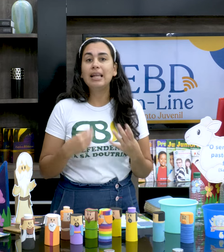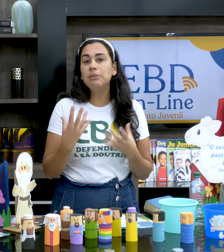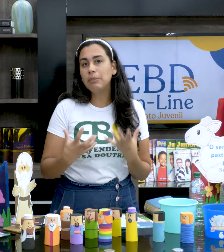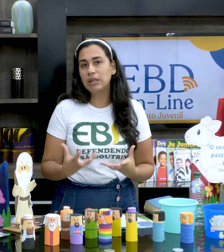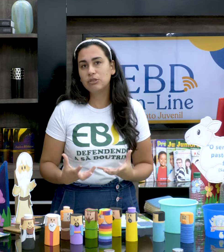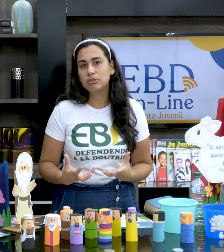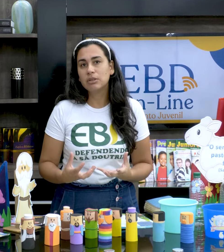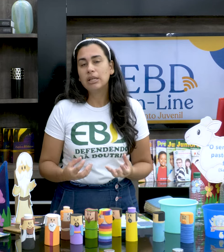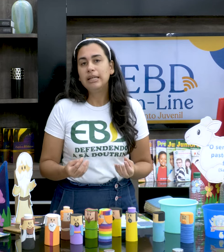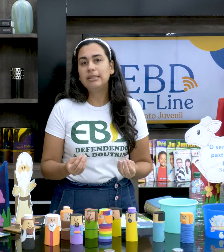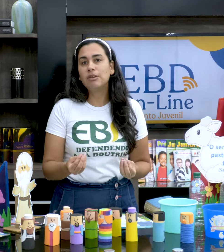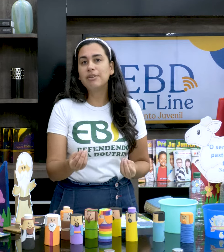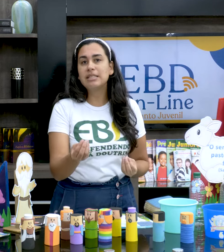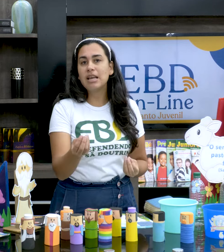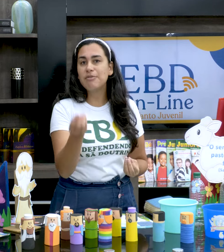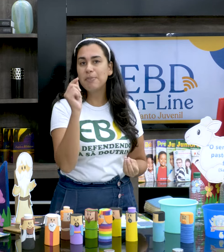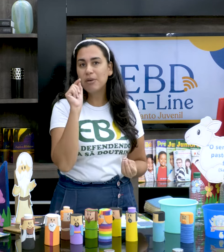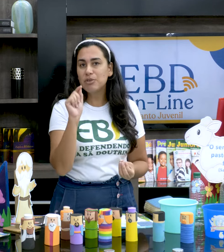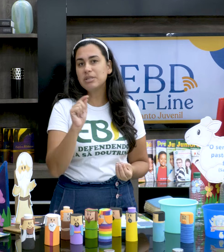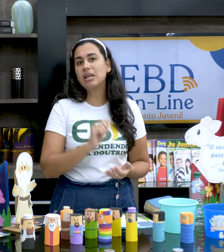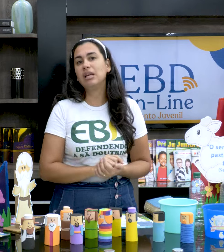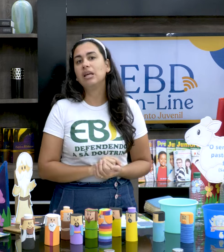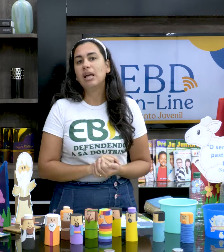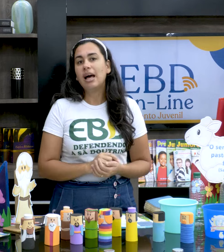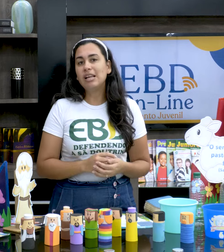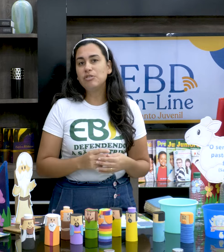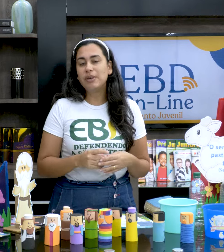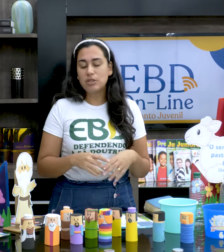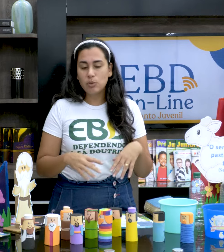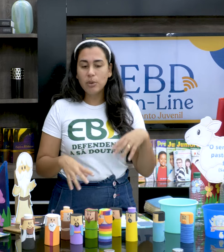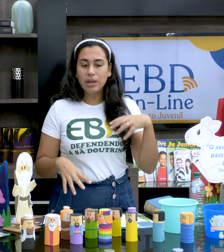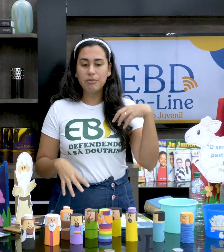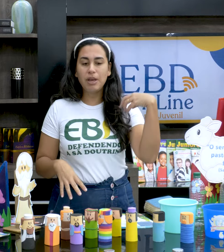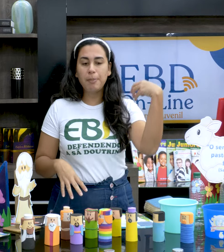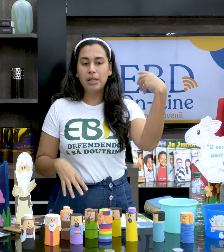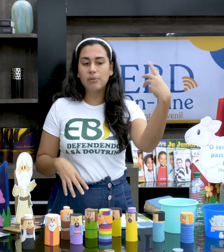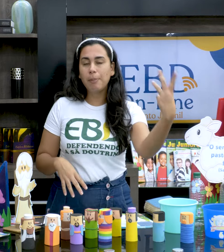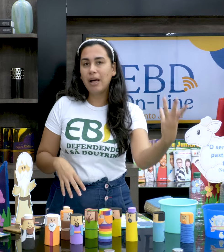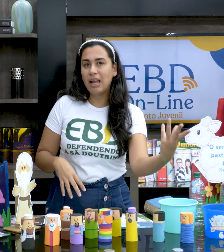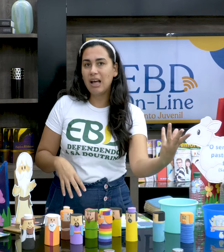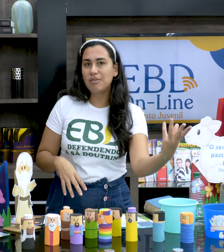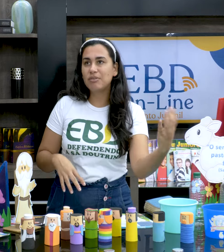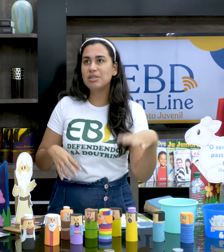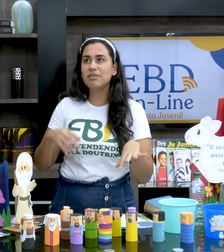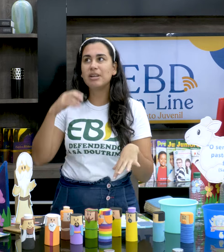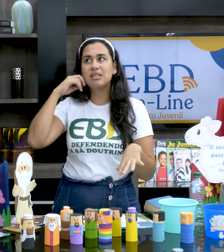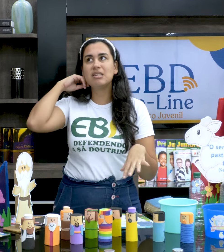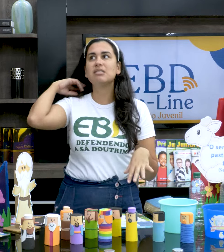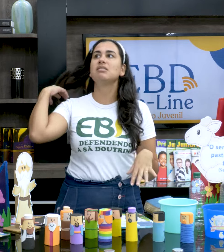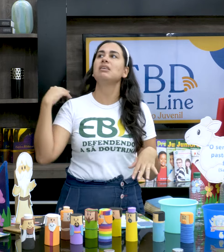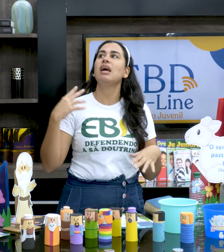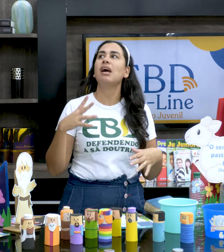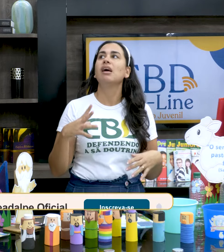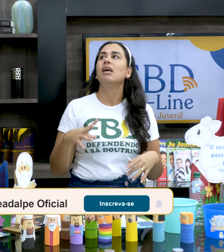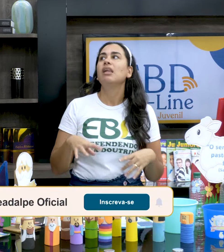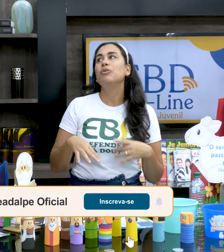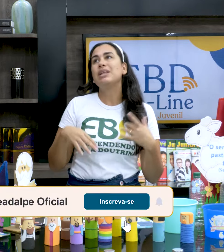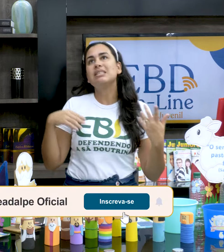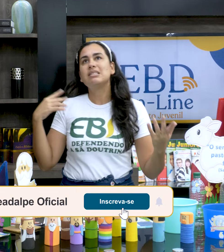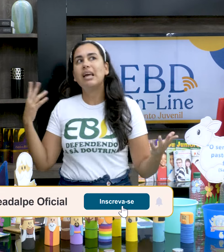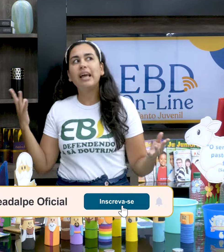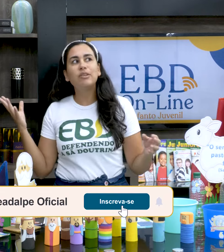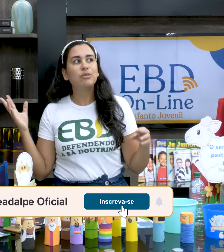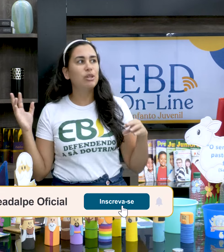ela é alimento. Então, vai servir para você. Às vezes, quando alguém vier pedir uma palavra, você não vai dizer assim, ah,